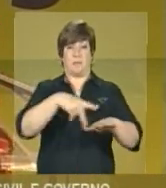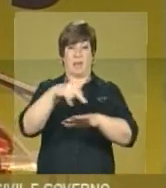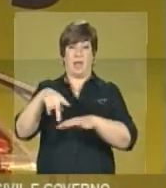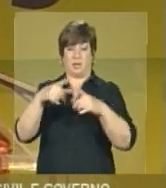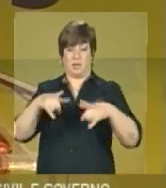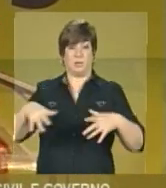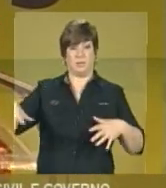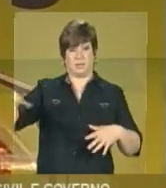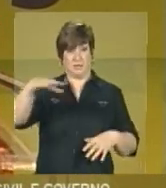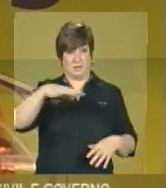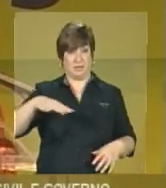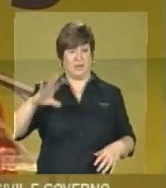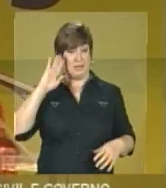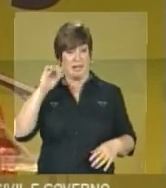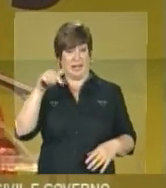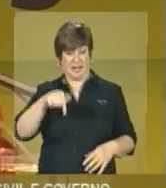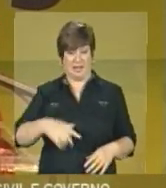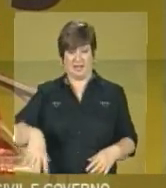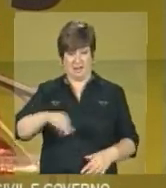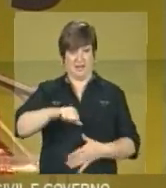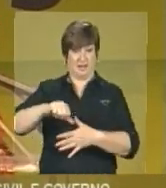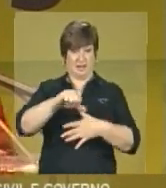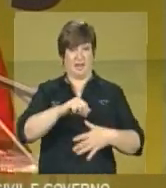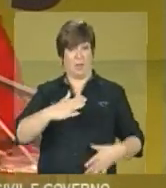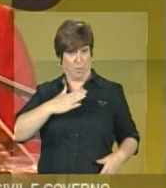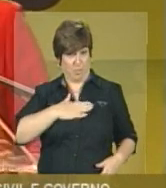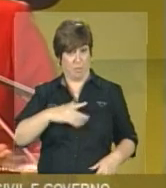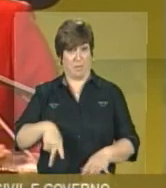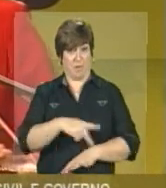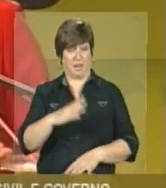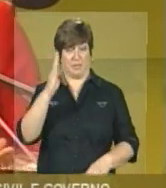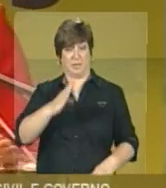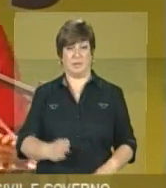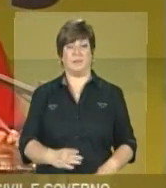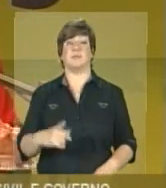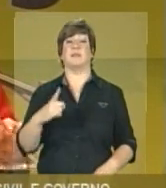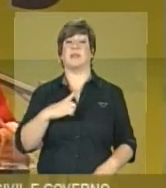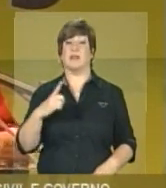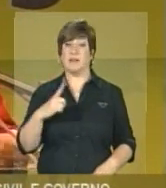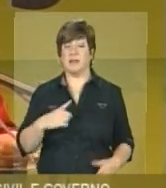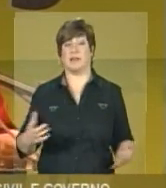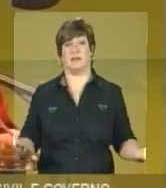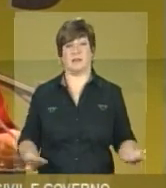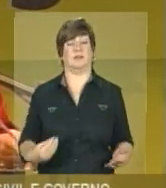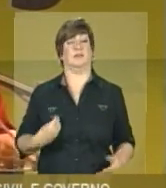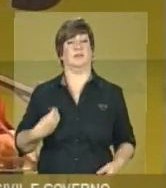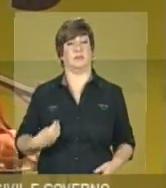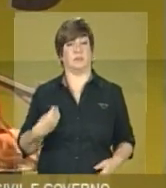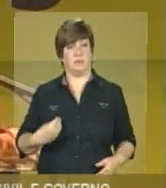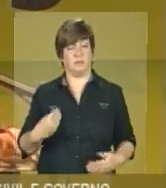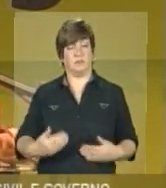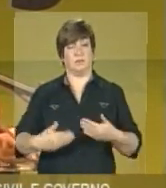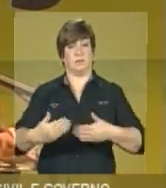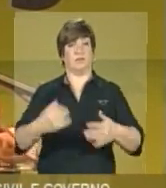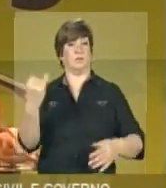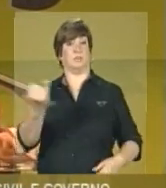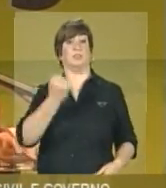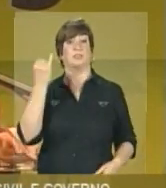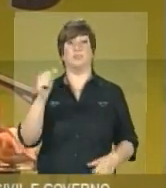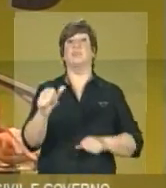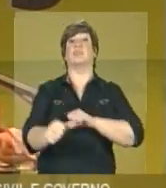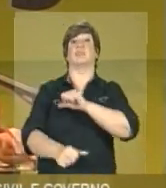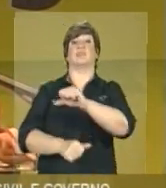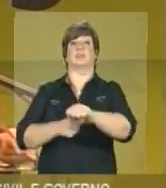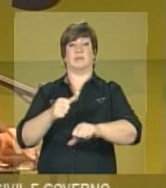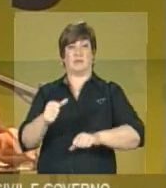dentre eles o meu país, o Brasil, estão em curso importantes